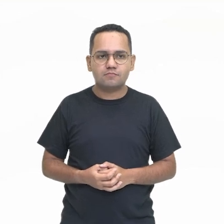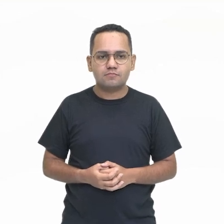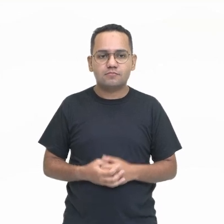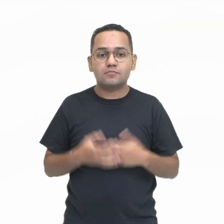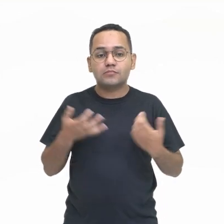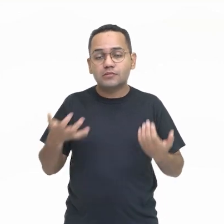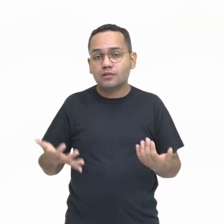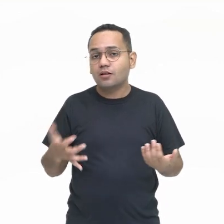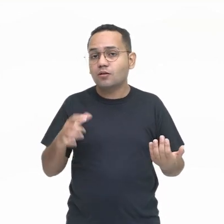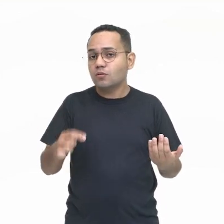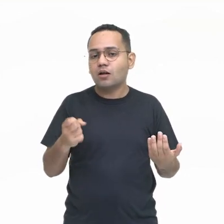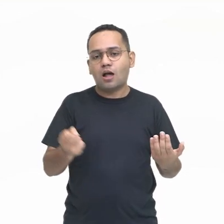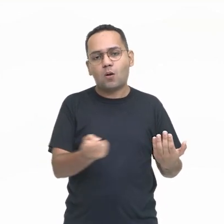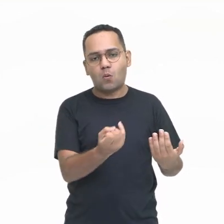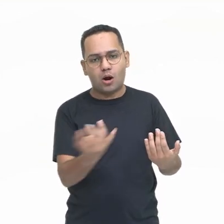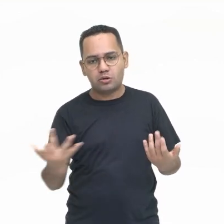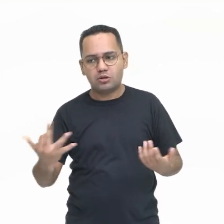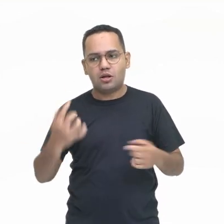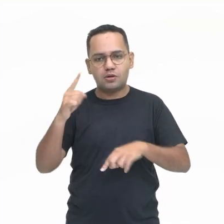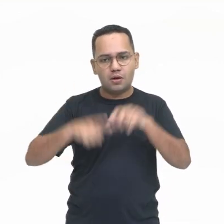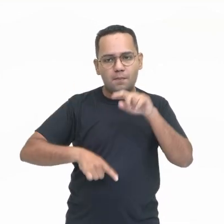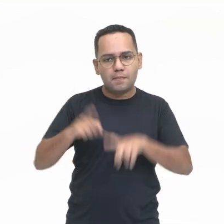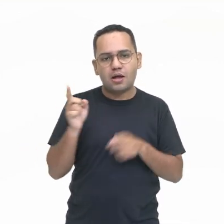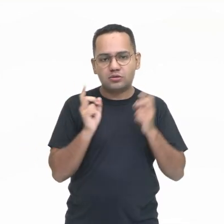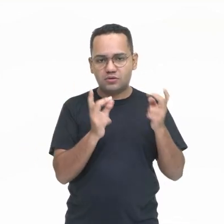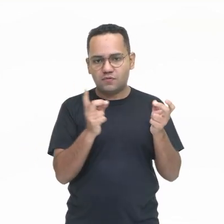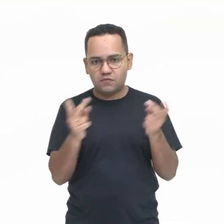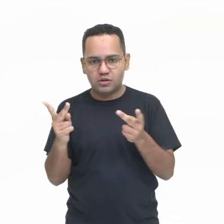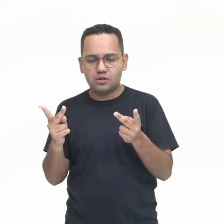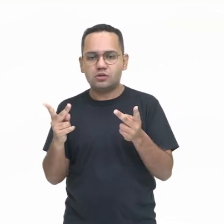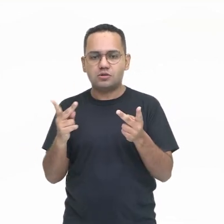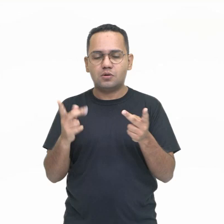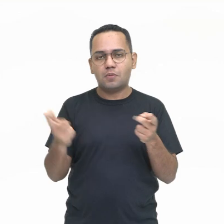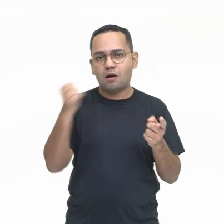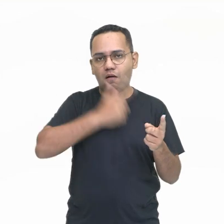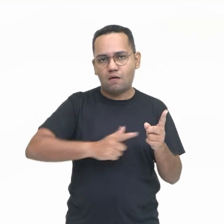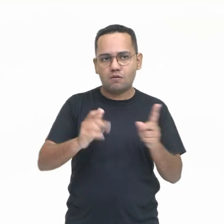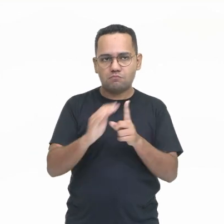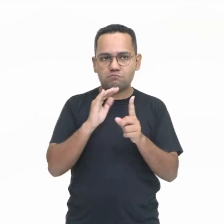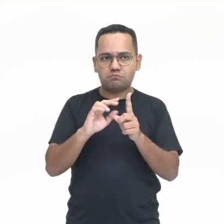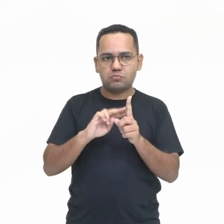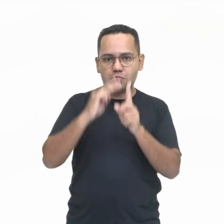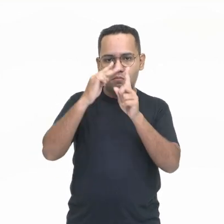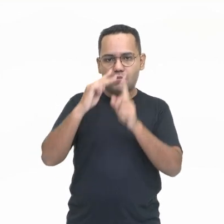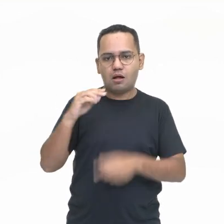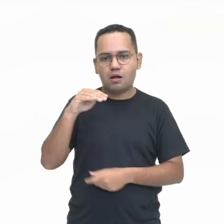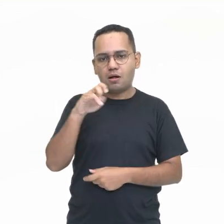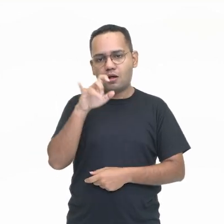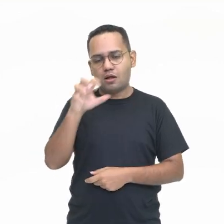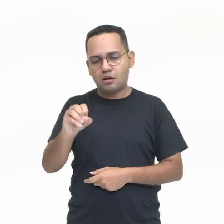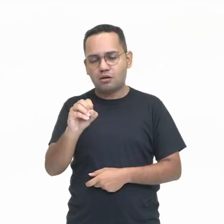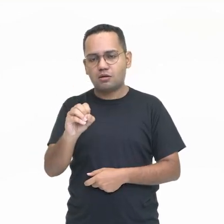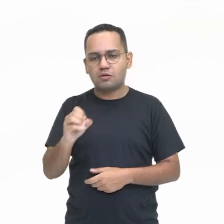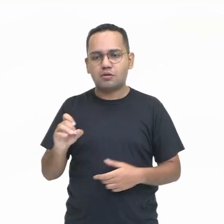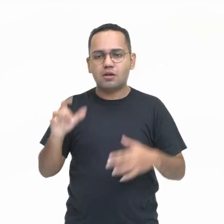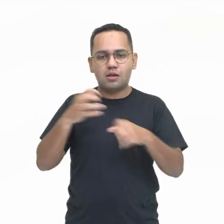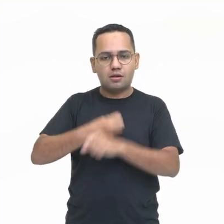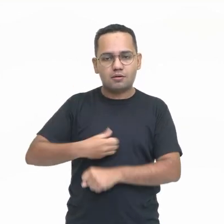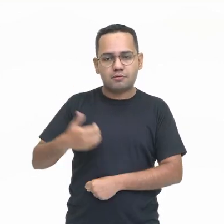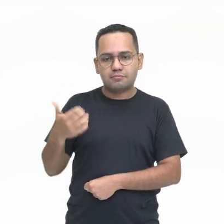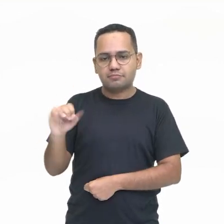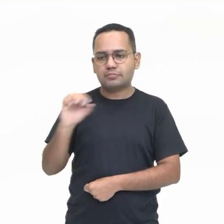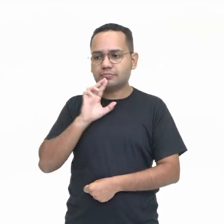produtos vendidos para obter o lucro máximo é igual a 10, certo? Então, quer dizer